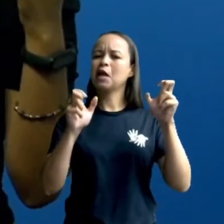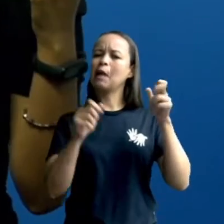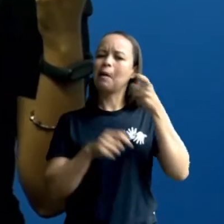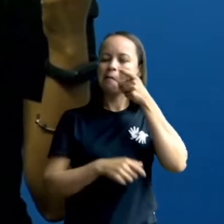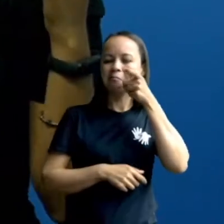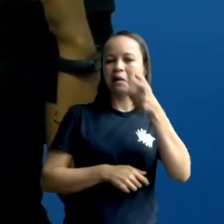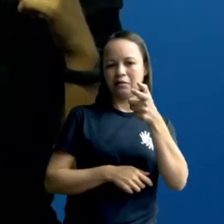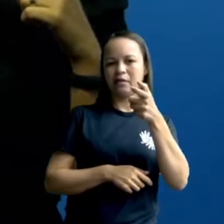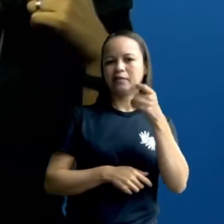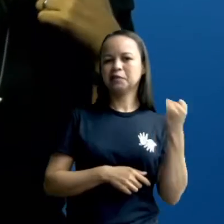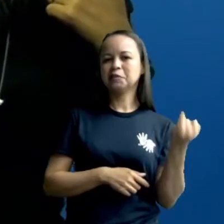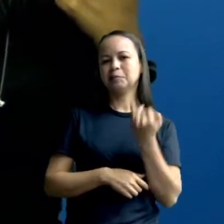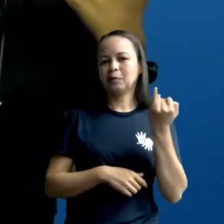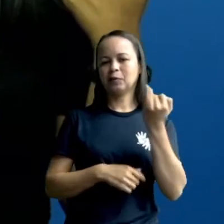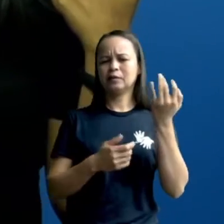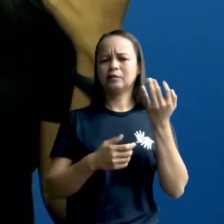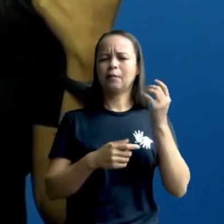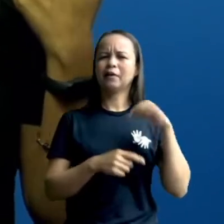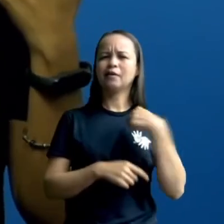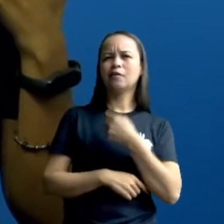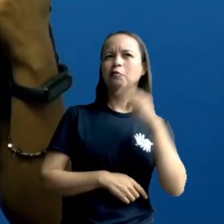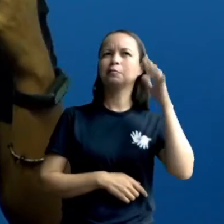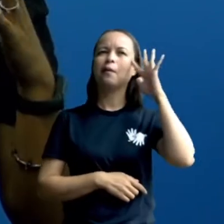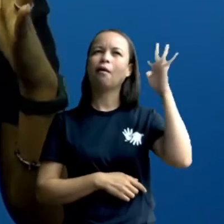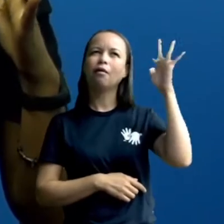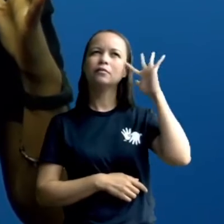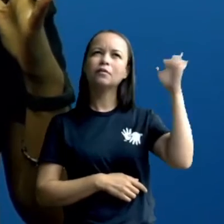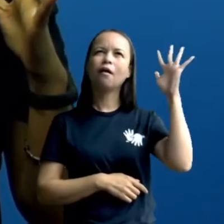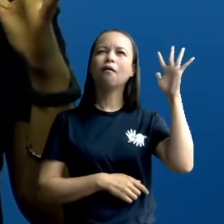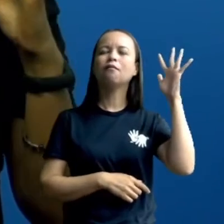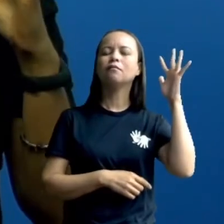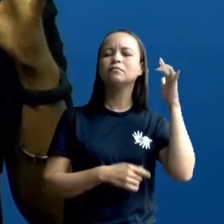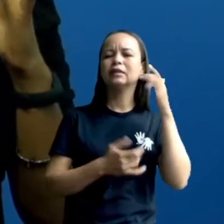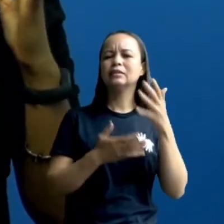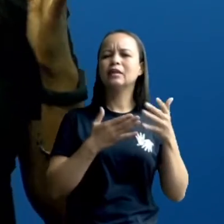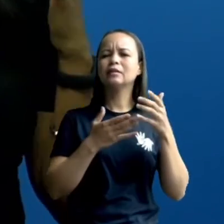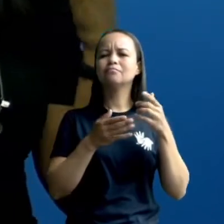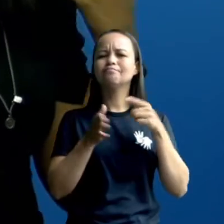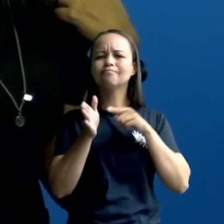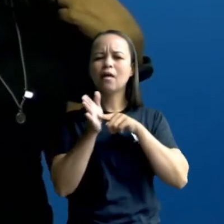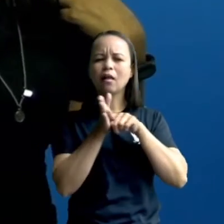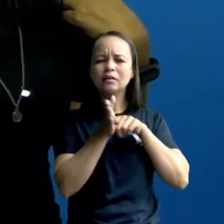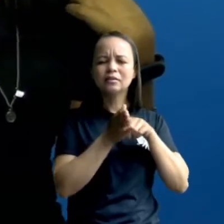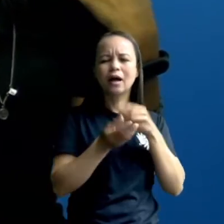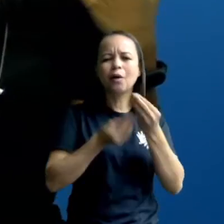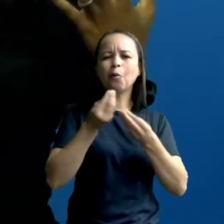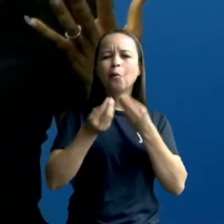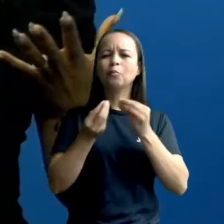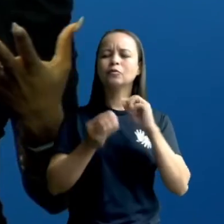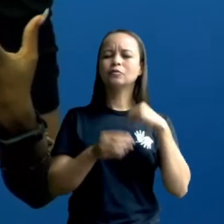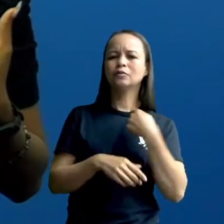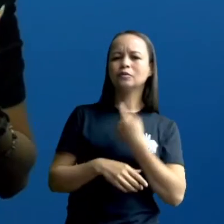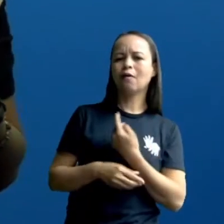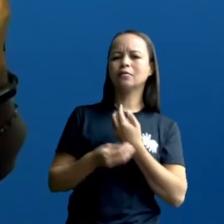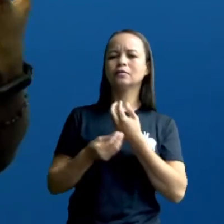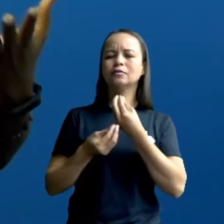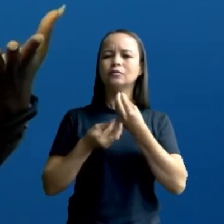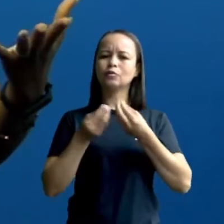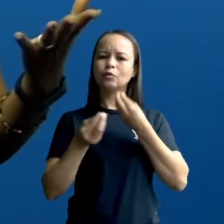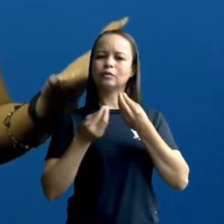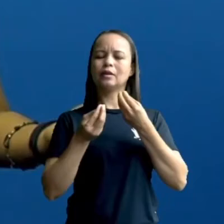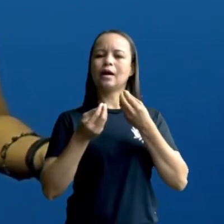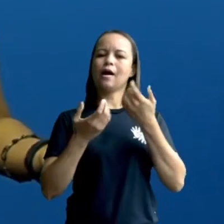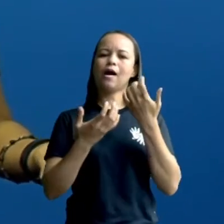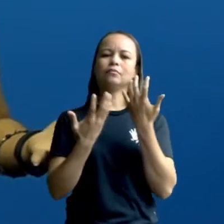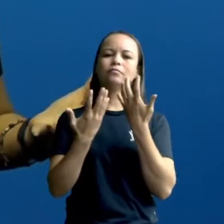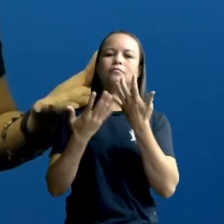gente pensar, refletir, para a gente começar a analisar sobre nossas atitudes com a natureza